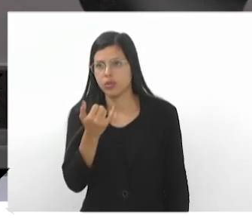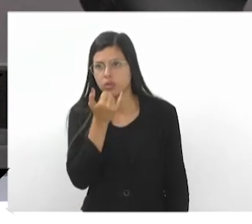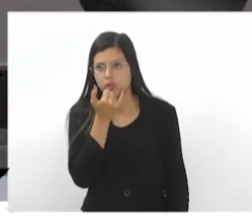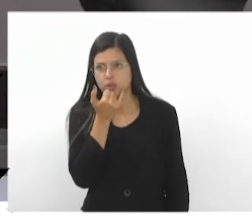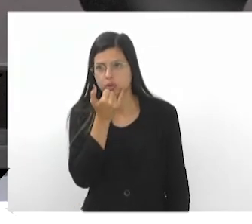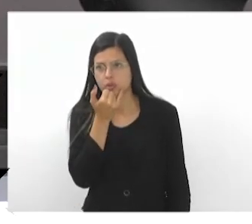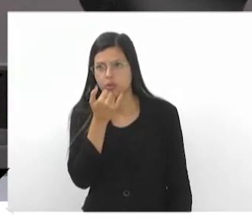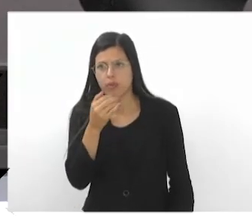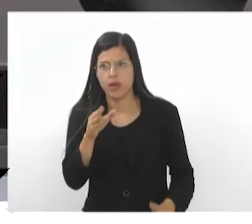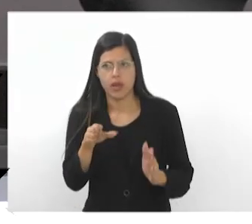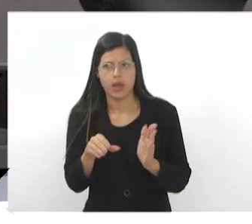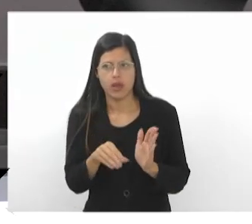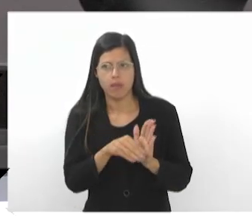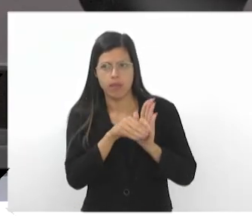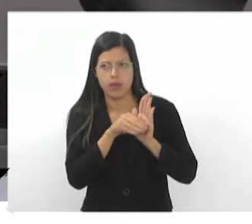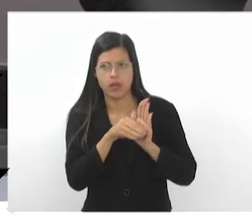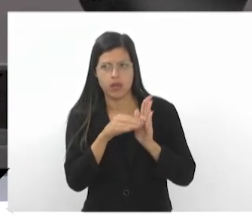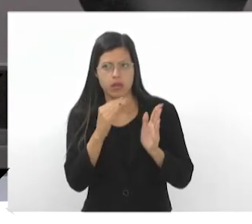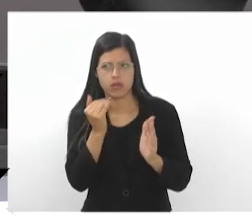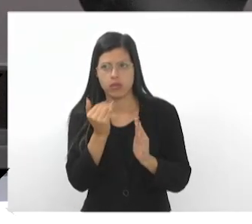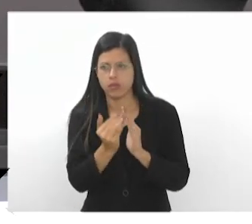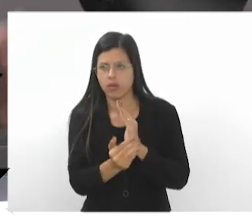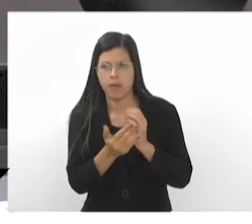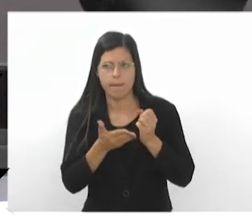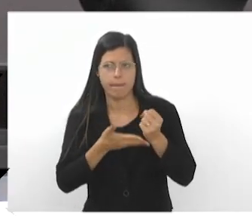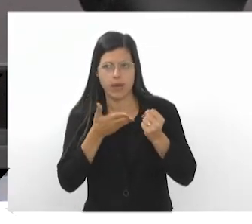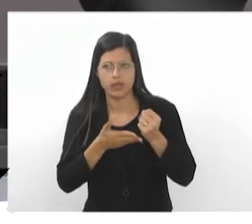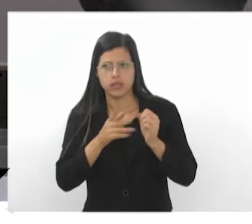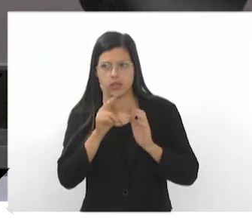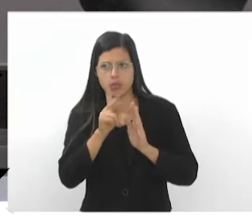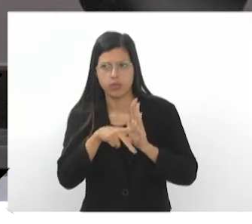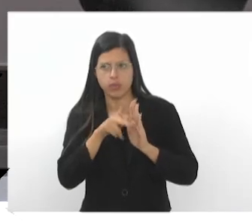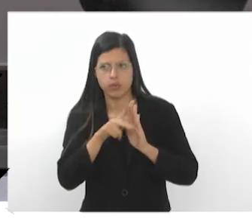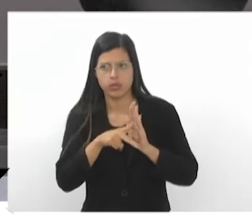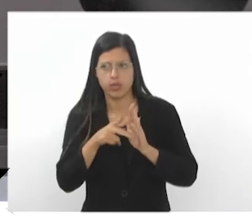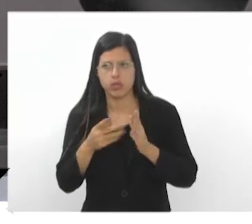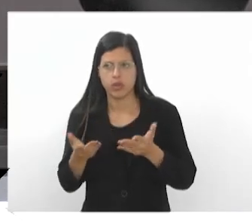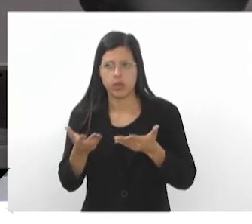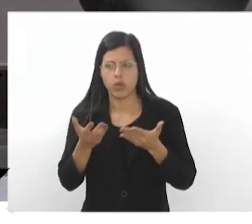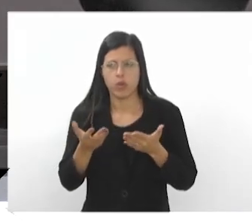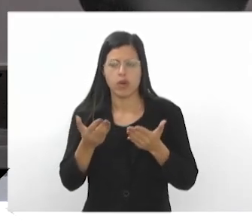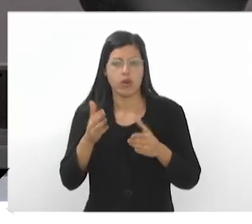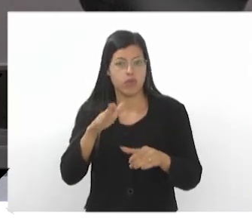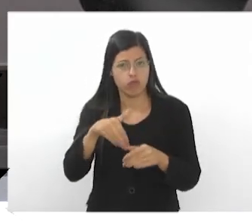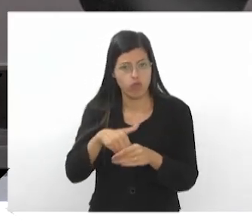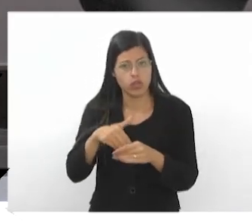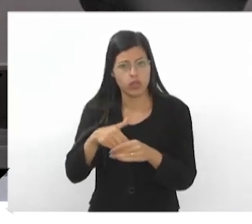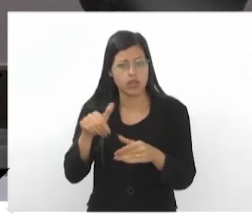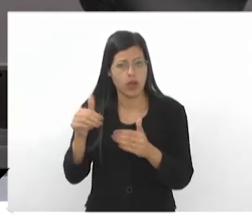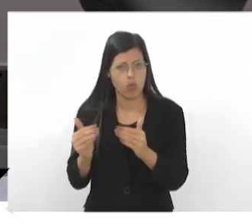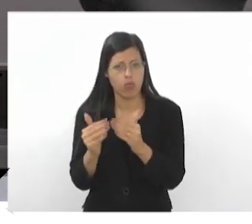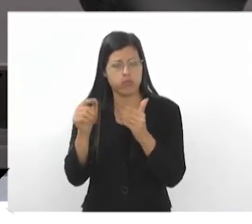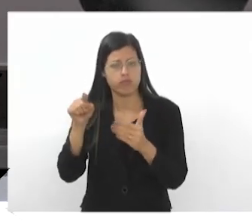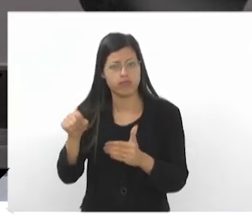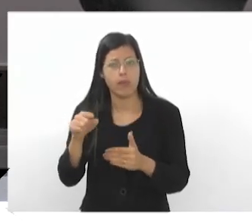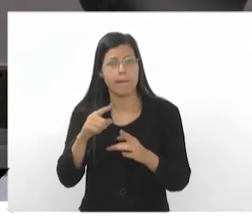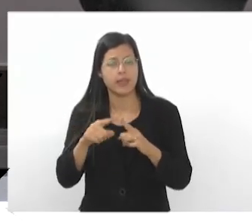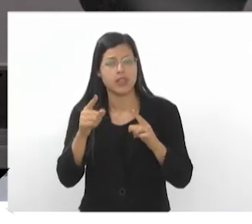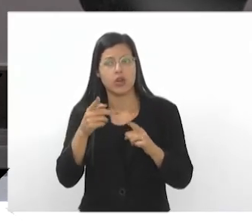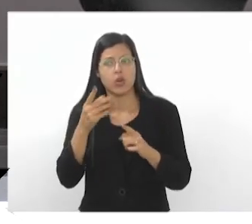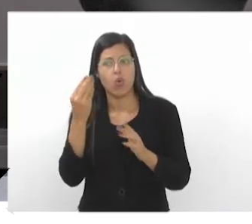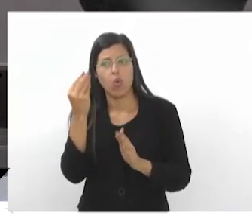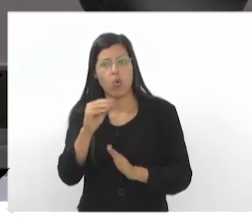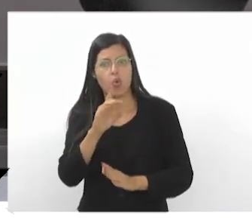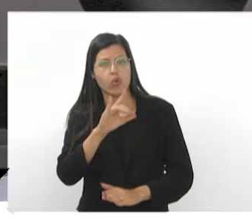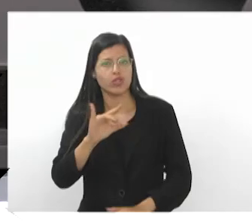A emenda não contraria a essência do projeto. Eu queria votar com ele, mas ele botou dia do diácono, botou genérico. E